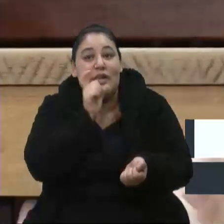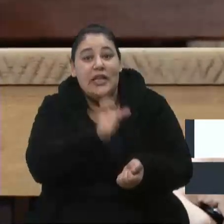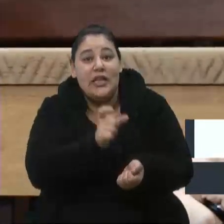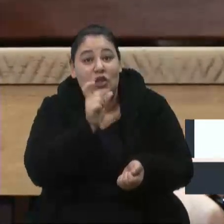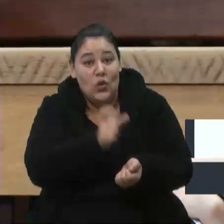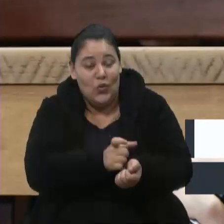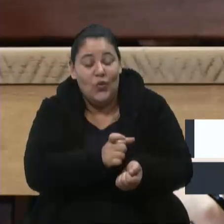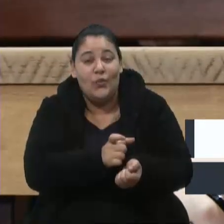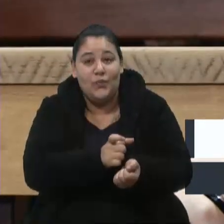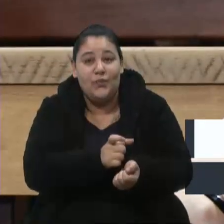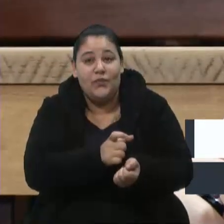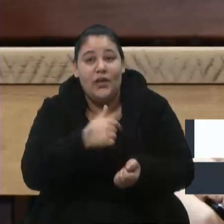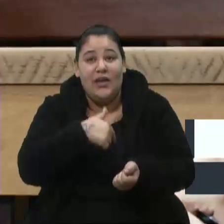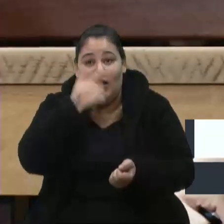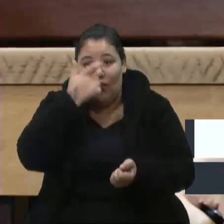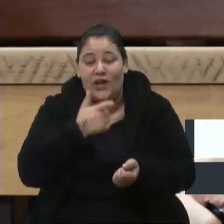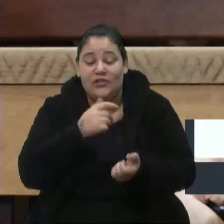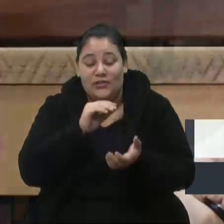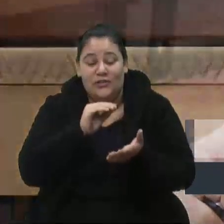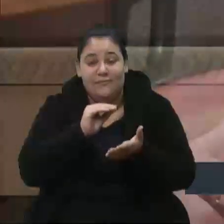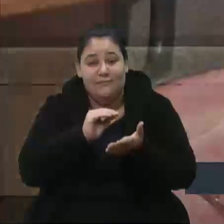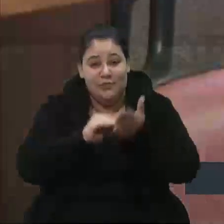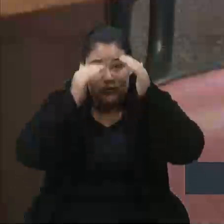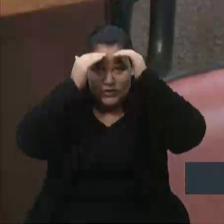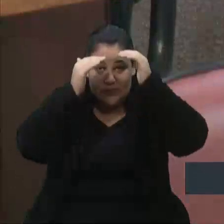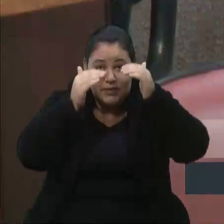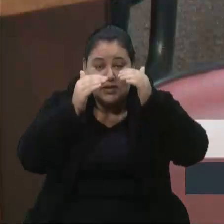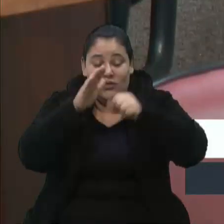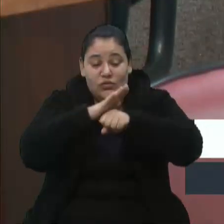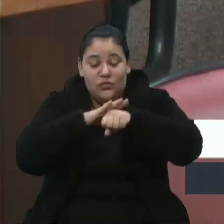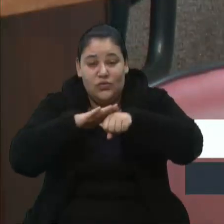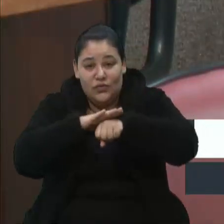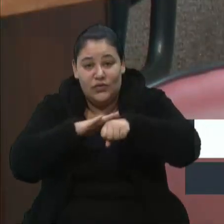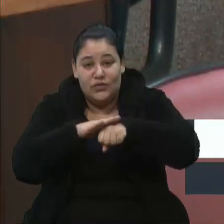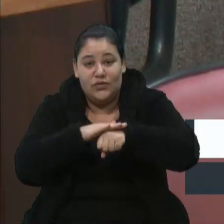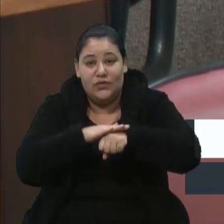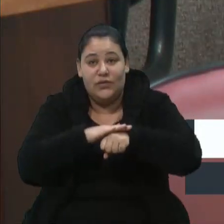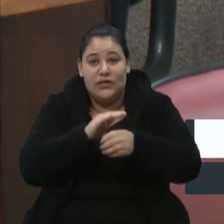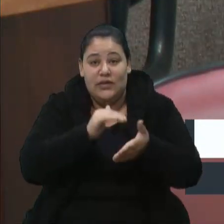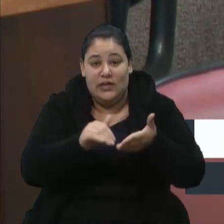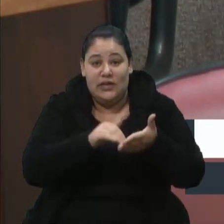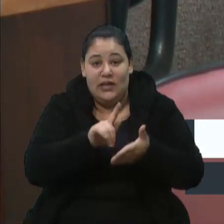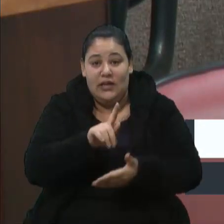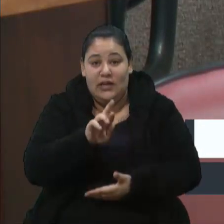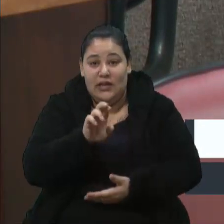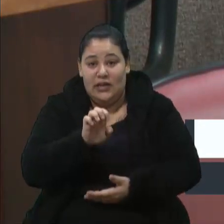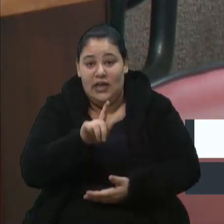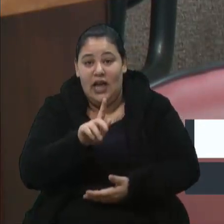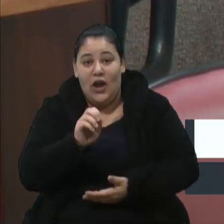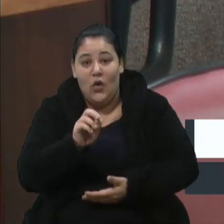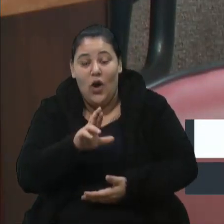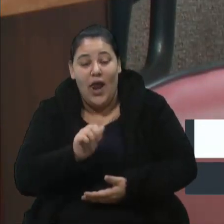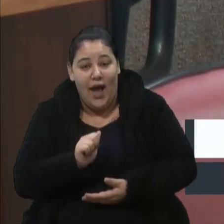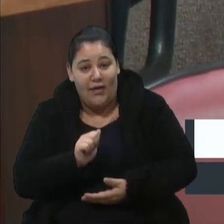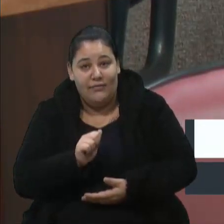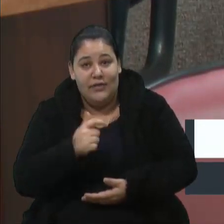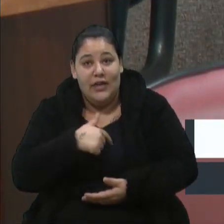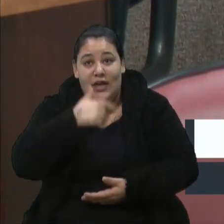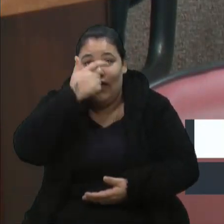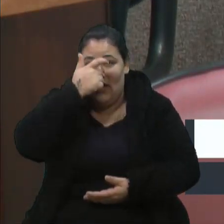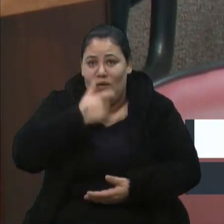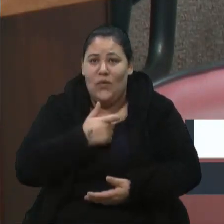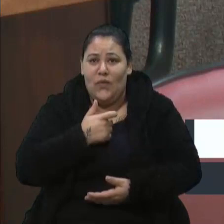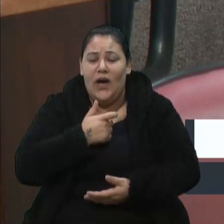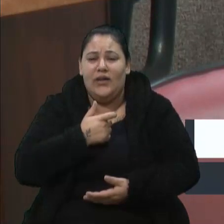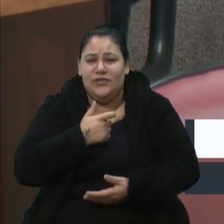muito a forma como o senhor falou para ela. E uma coisa é o calor do debate, a gente debatendo ideias, outra coisa é partindo para a